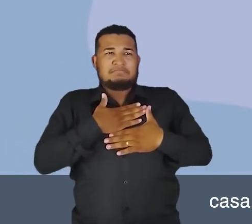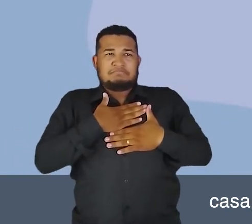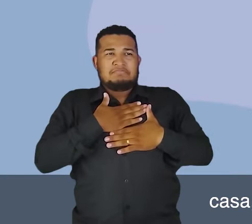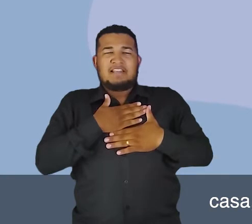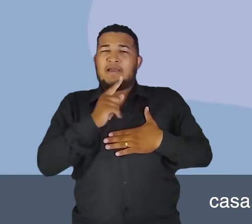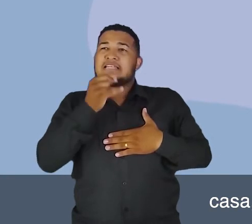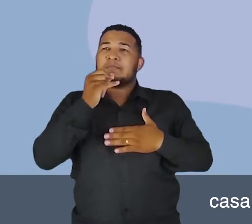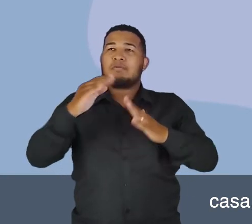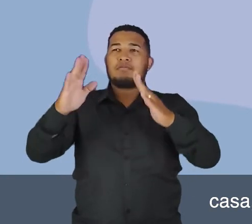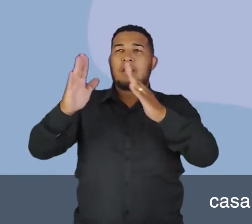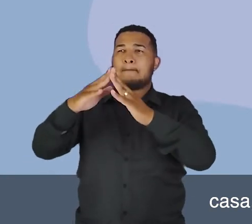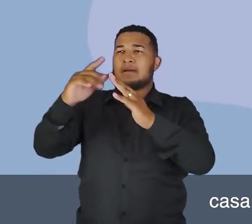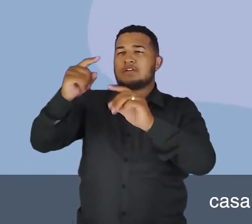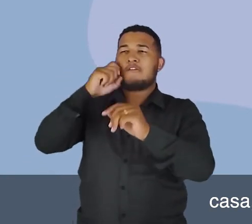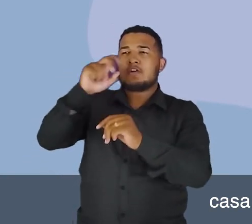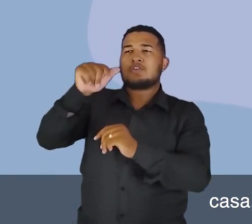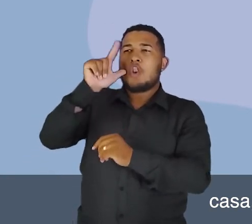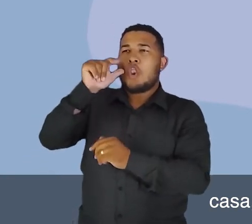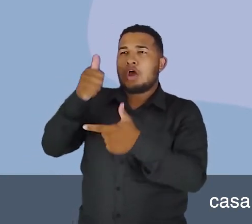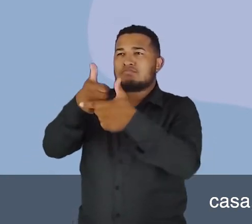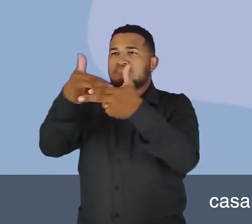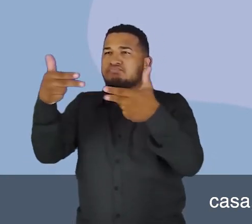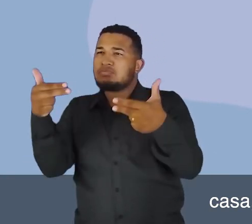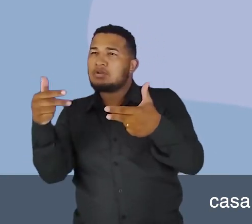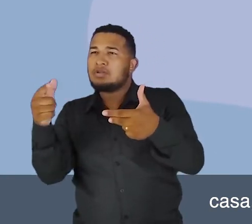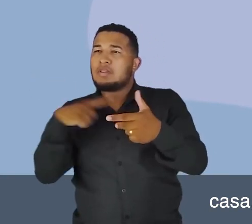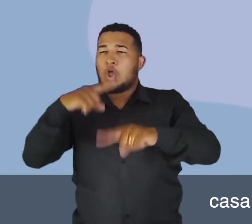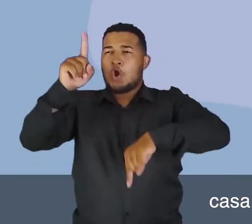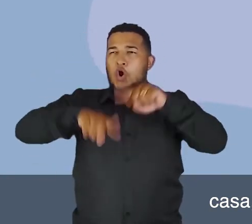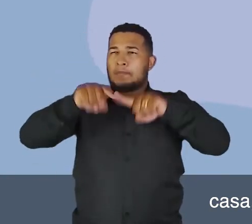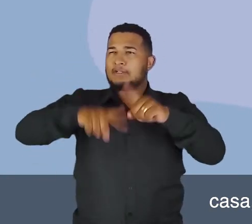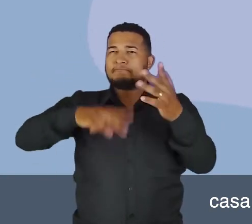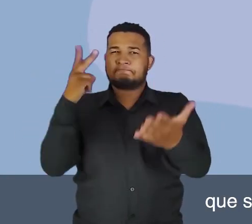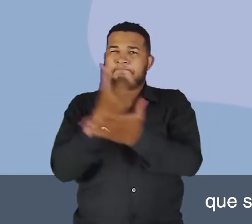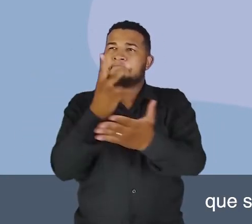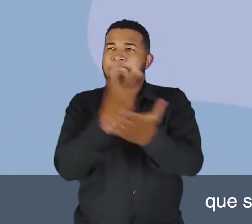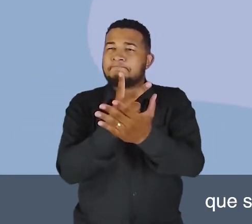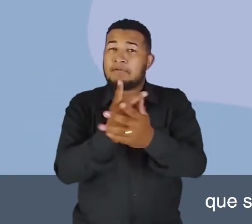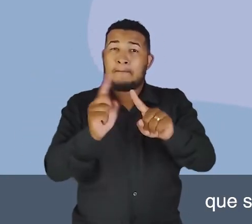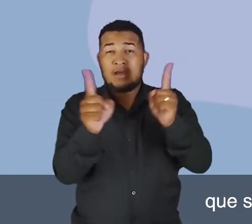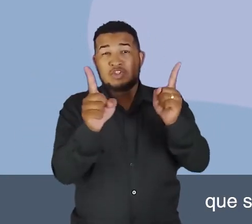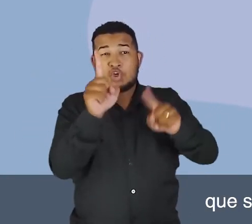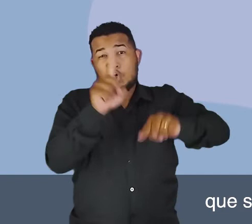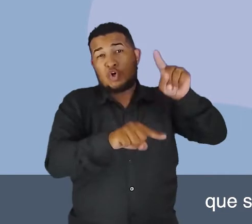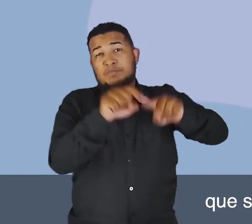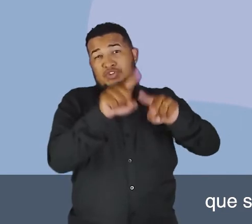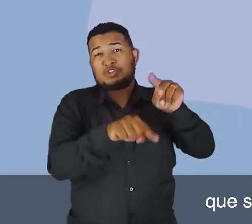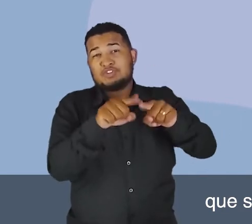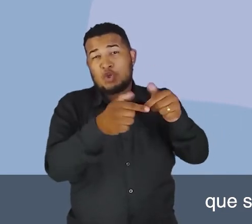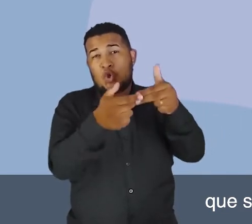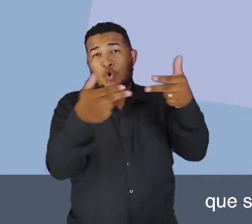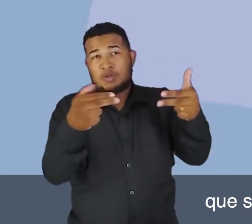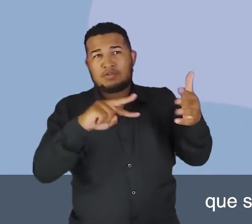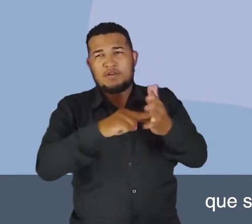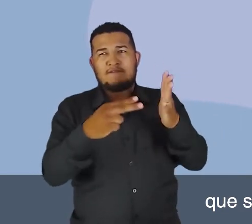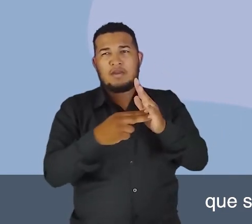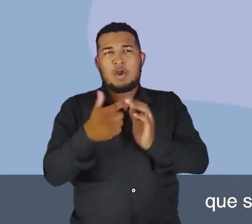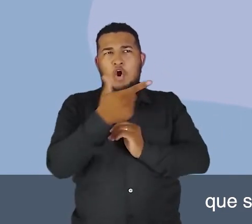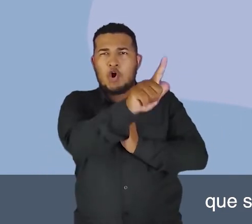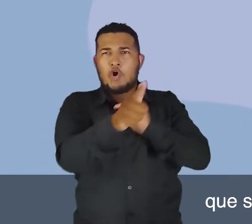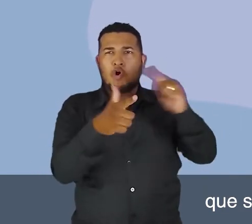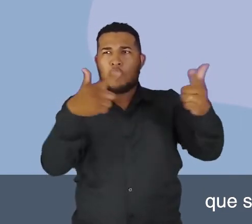vitrine me tiram, recolocam, objeto pulsante, mas objeto, que se oferece como signo dos